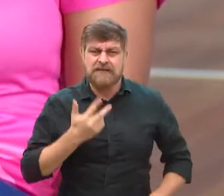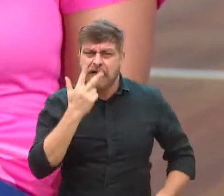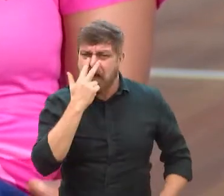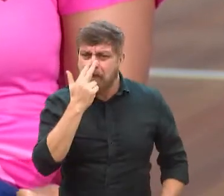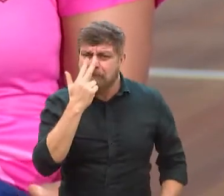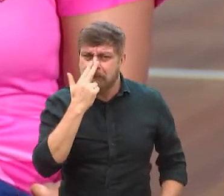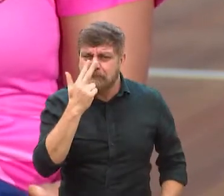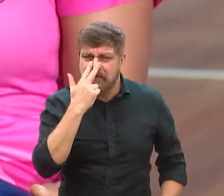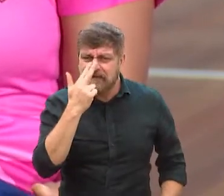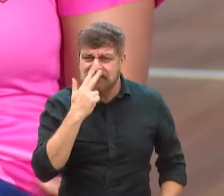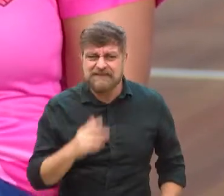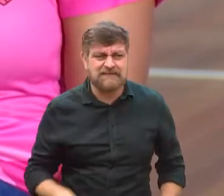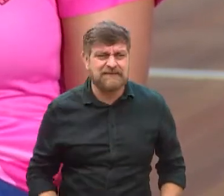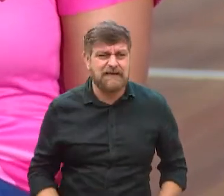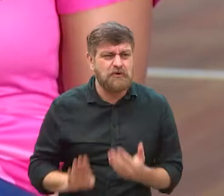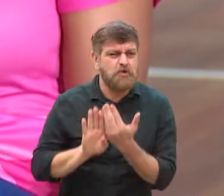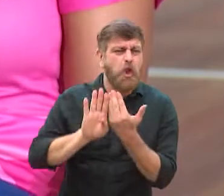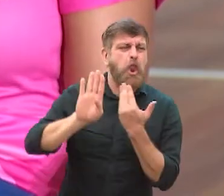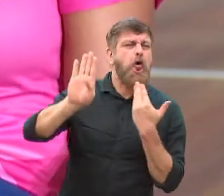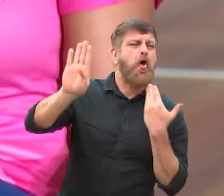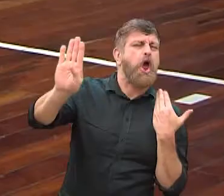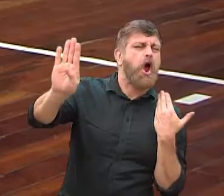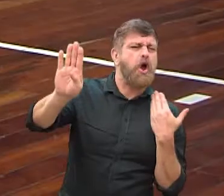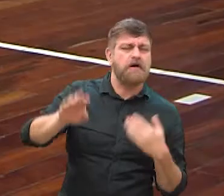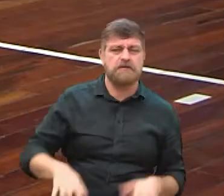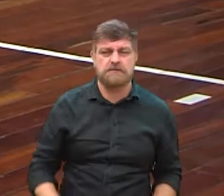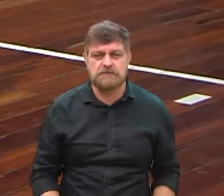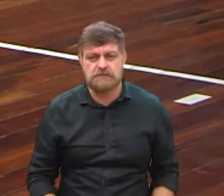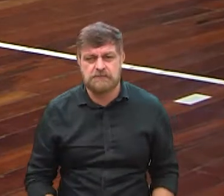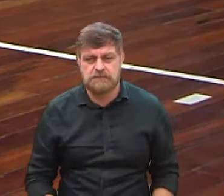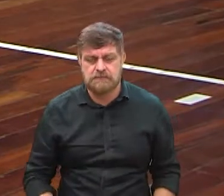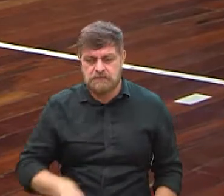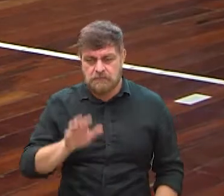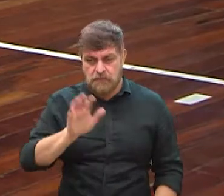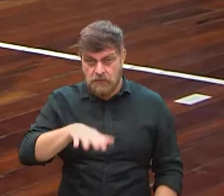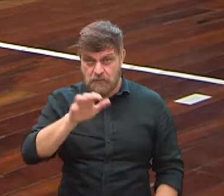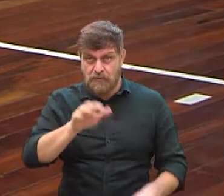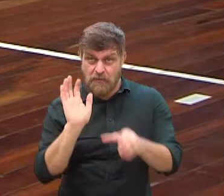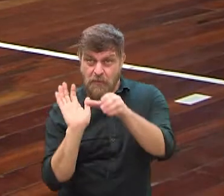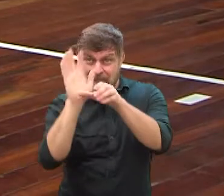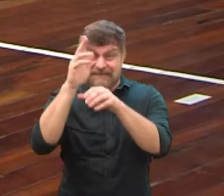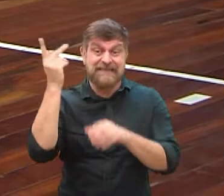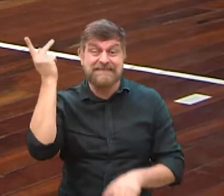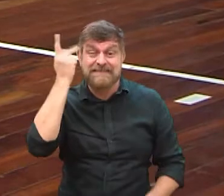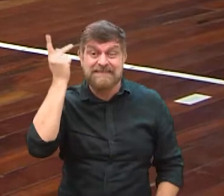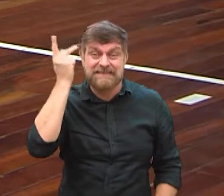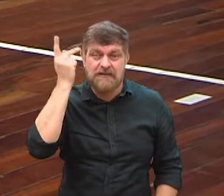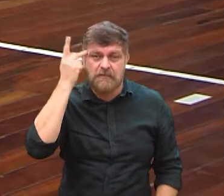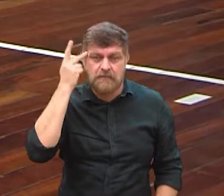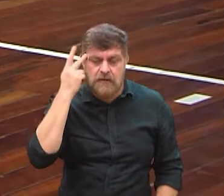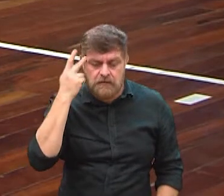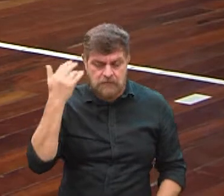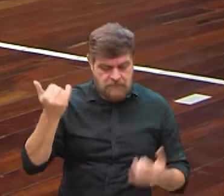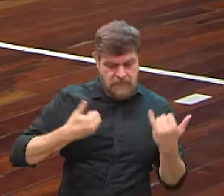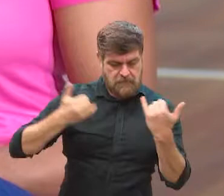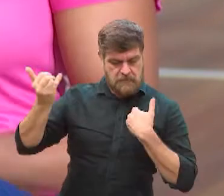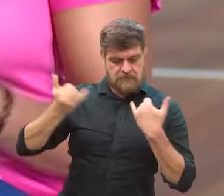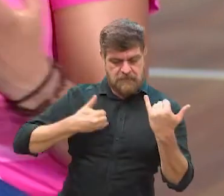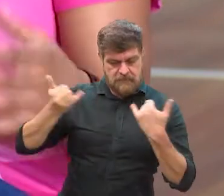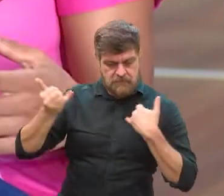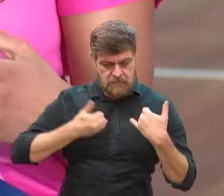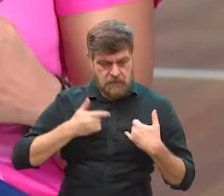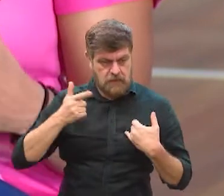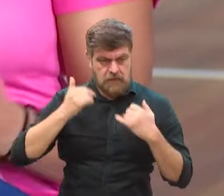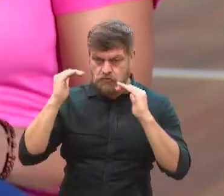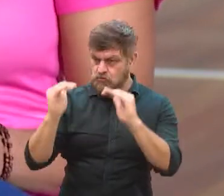é tudo muito fora da nossa realidade, né. O basquete daqui de São Paulo, eu sempre ouvia falar, né,